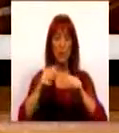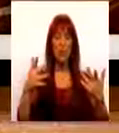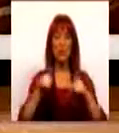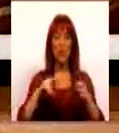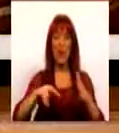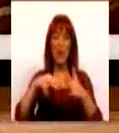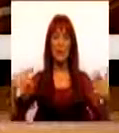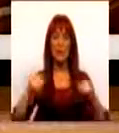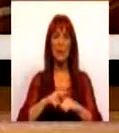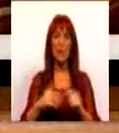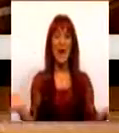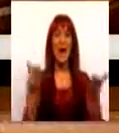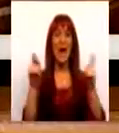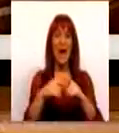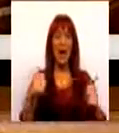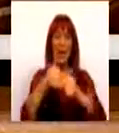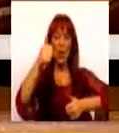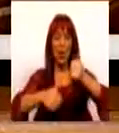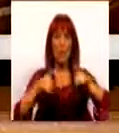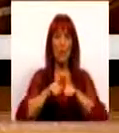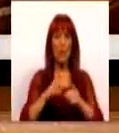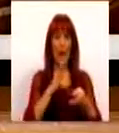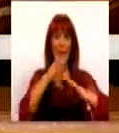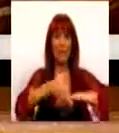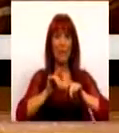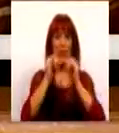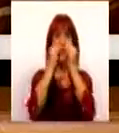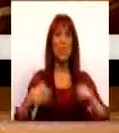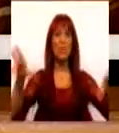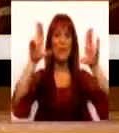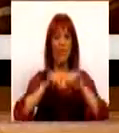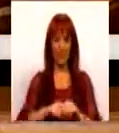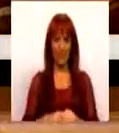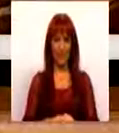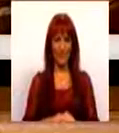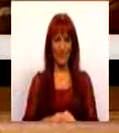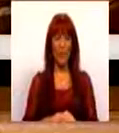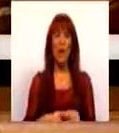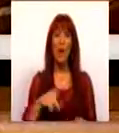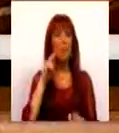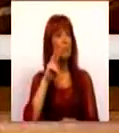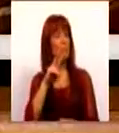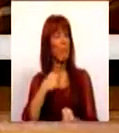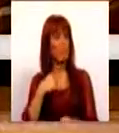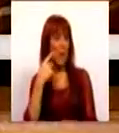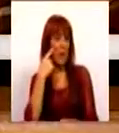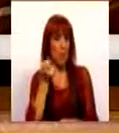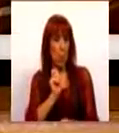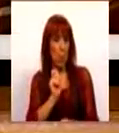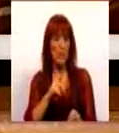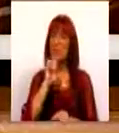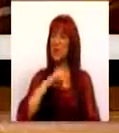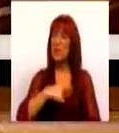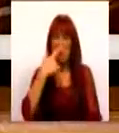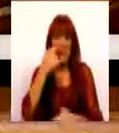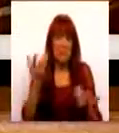as reformas que impulsionam a competitividade por via da inovação. Para um observador menos atento, poderia